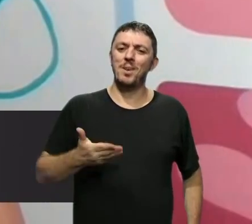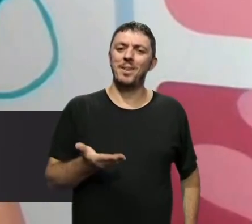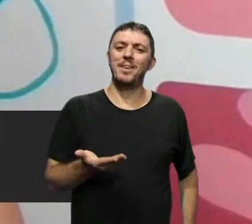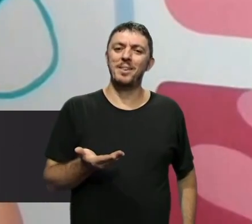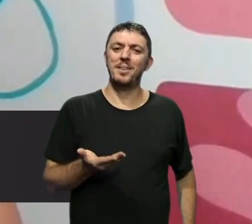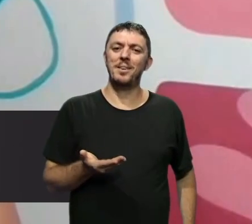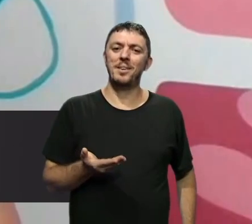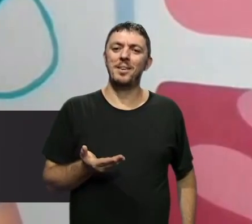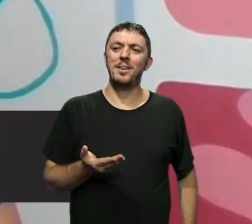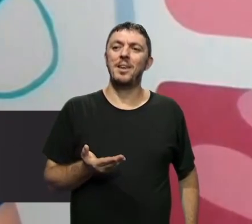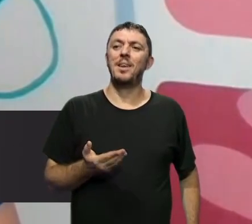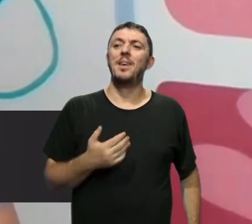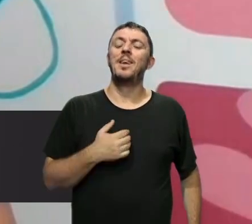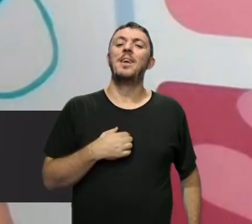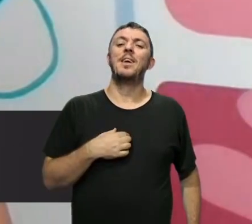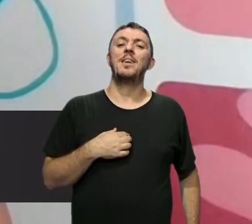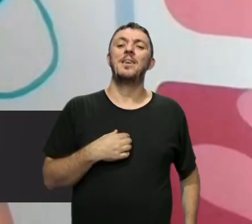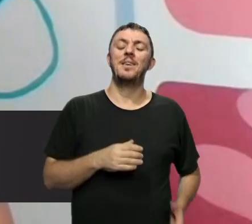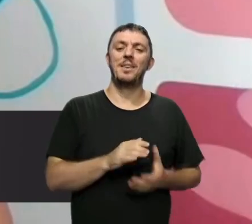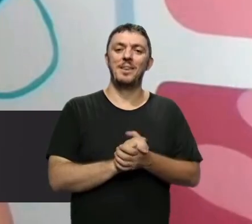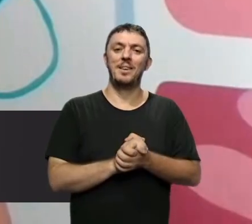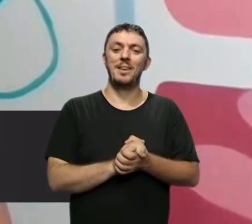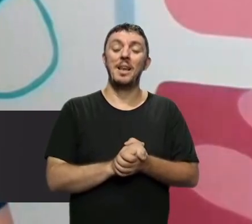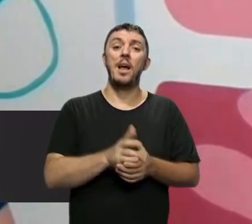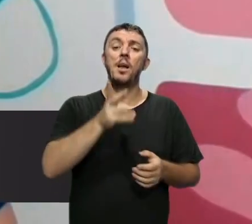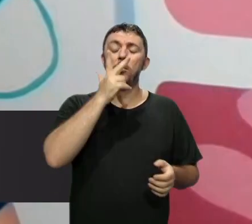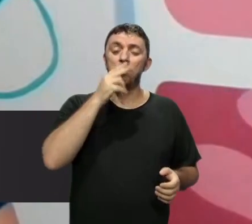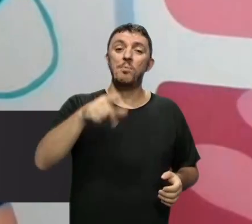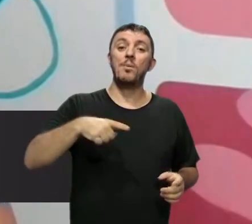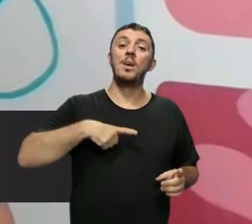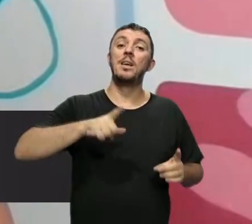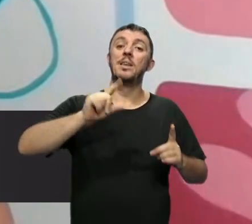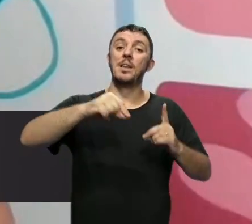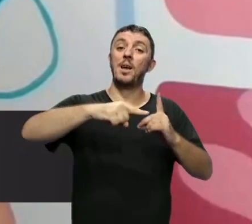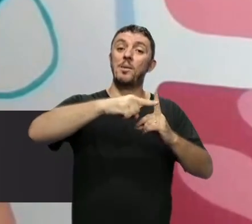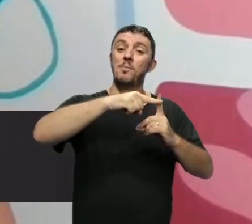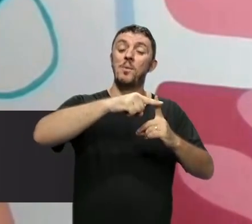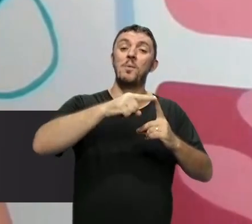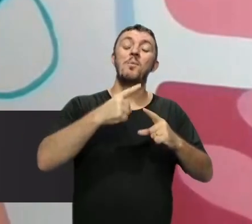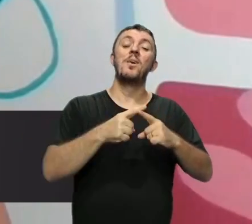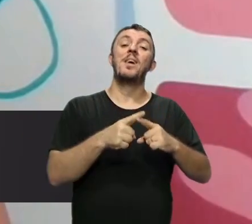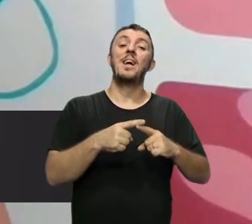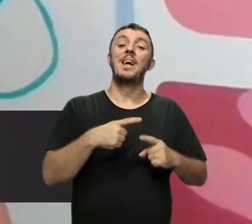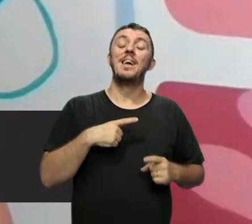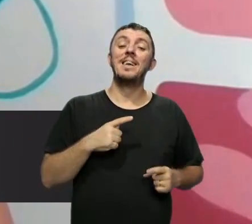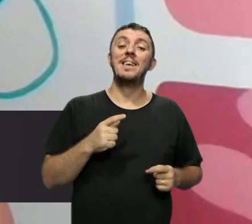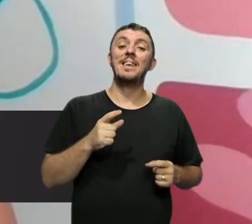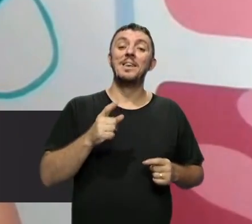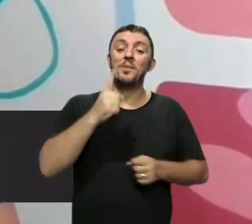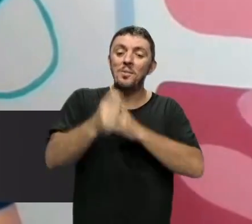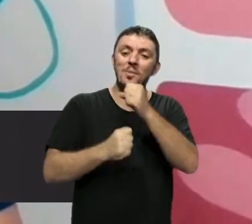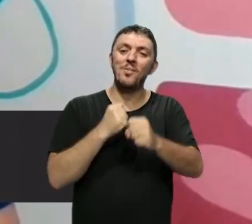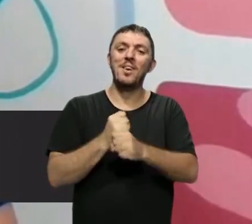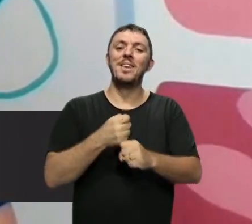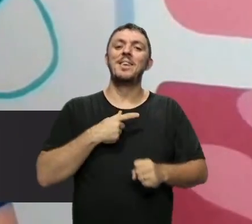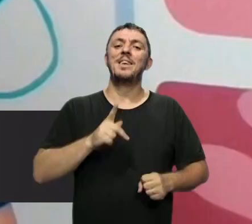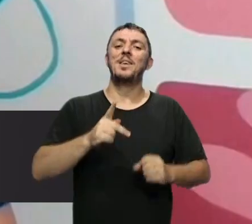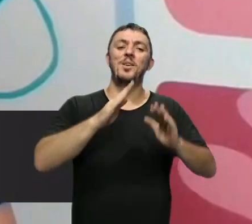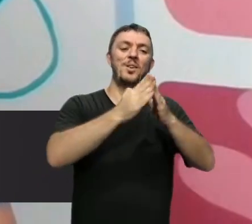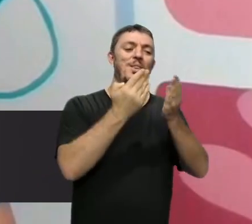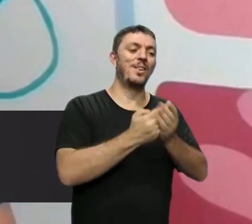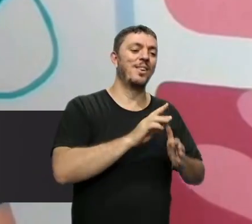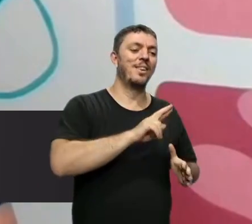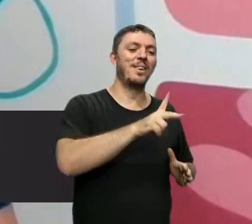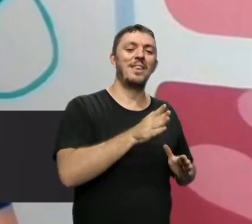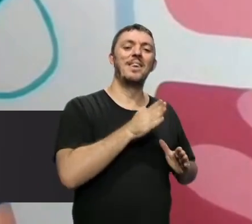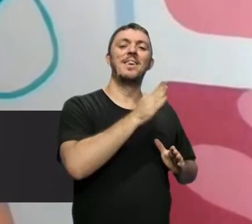essa, eu gosto de chamar de vantagem, da gente poder estar cada ano numa escola diferente, porque nesse sentido eu